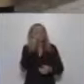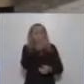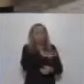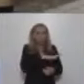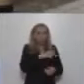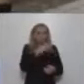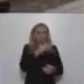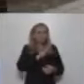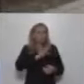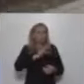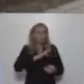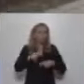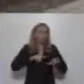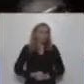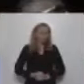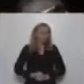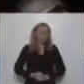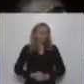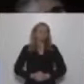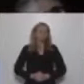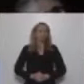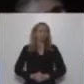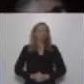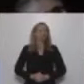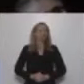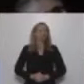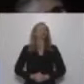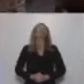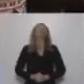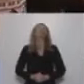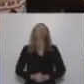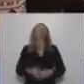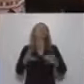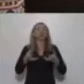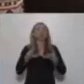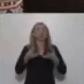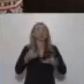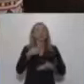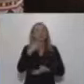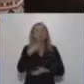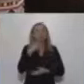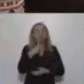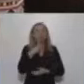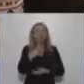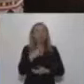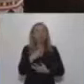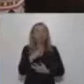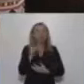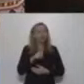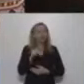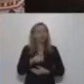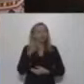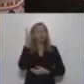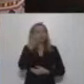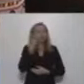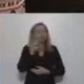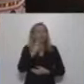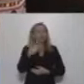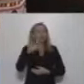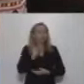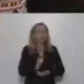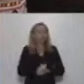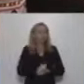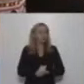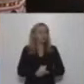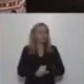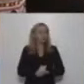obrigado no dia que está de folga, tá bom? Pela ordem, queria fazer agora aqui a fala do deputado Felipe Poubel, da deputada Lucinha, no sentido de